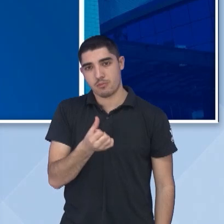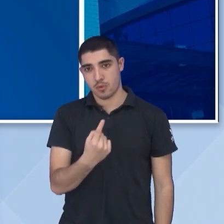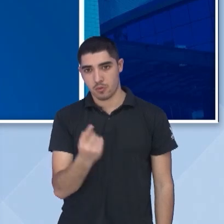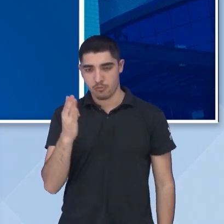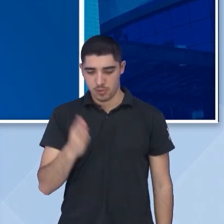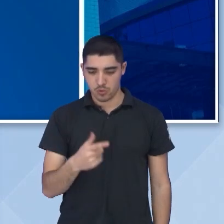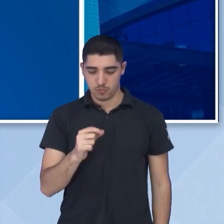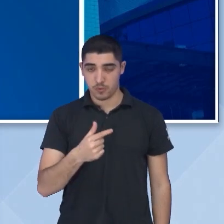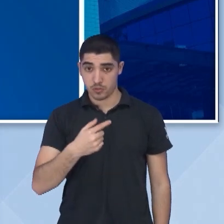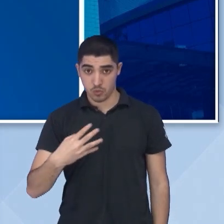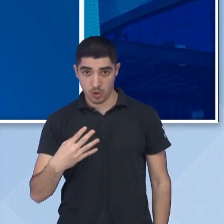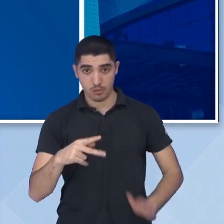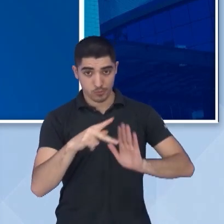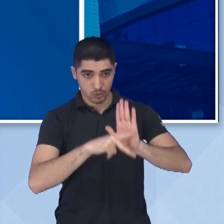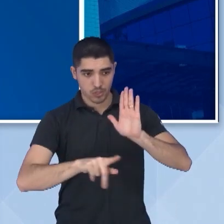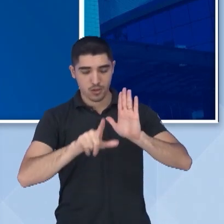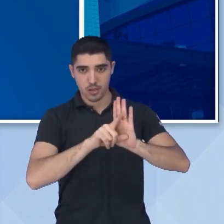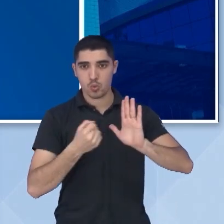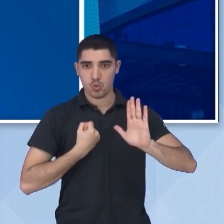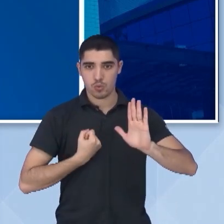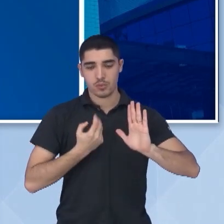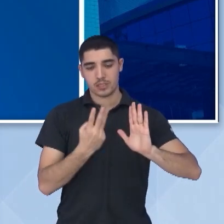14661/2024. Projeto de lei número